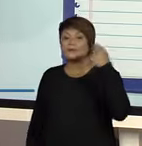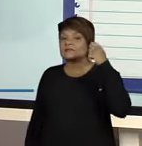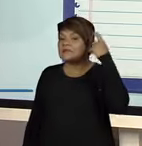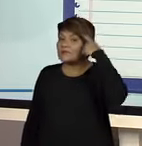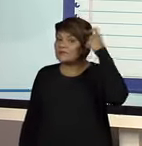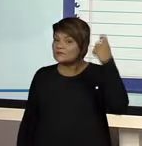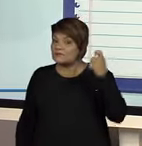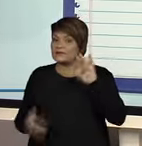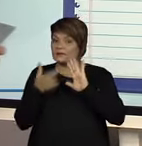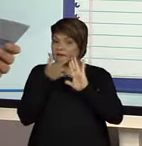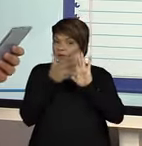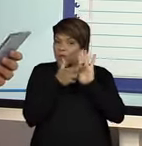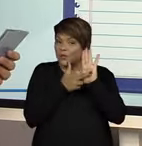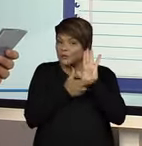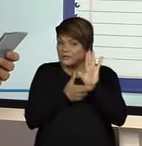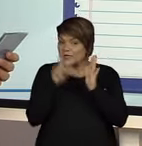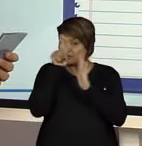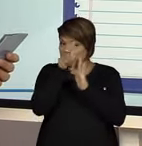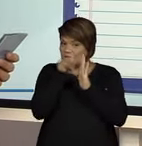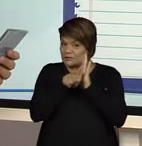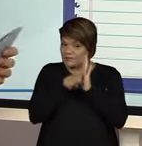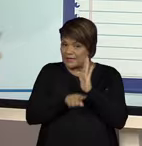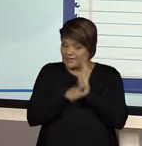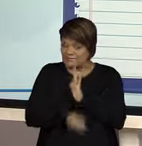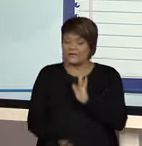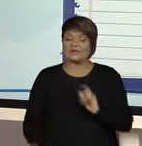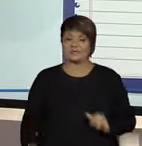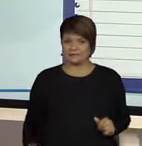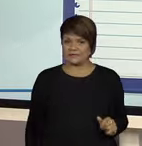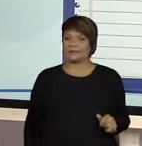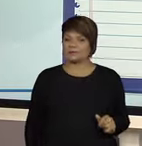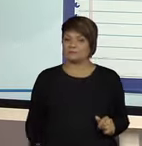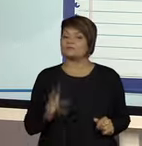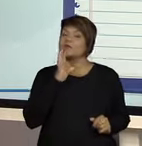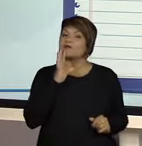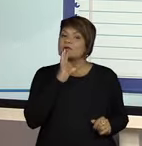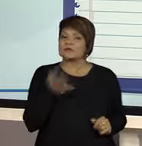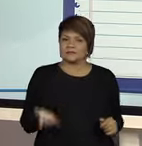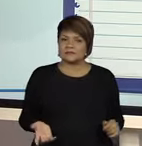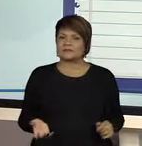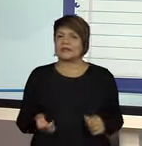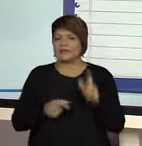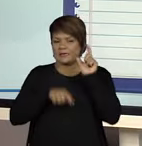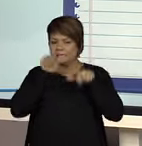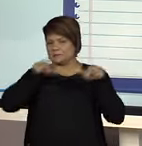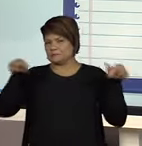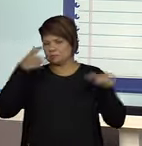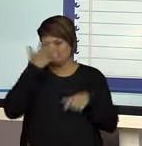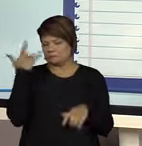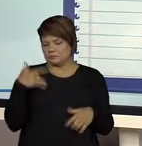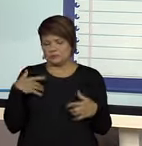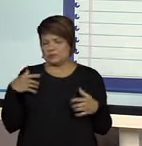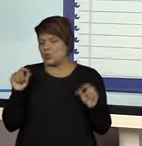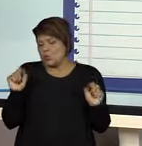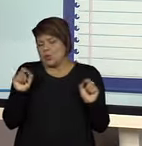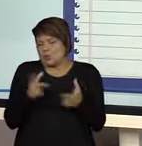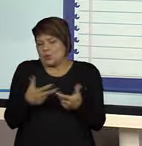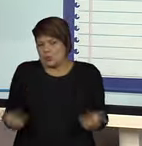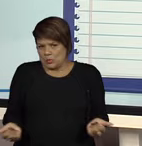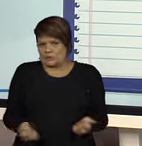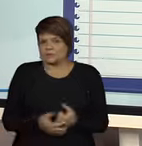um roteiro de entrevista para conhecer alguém ou alguma pessoa, alguma